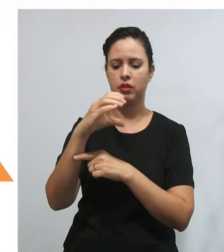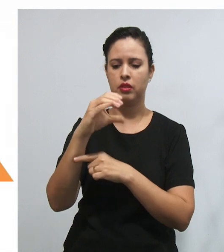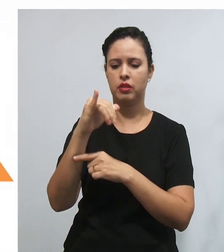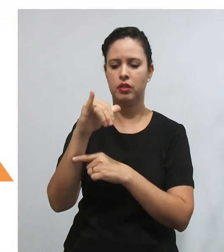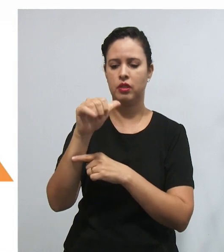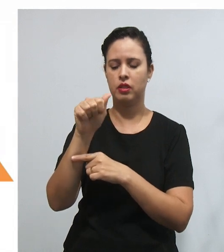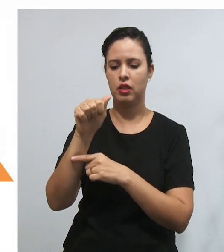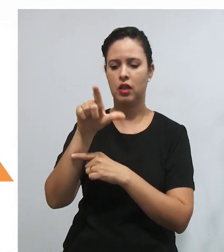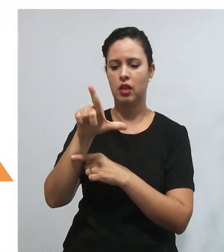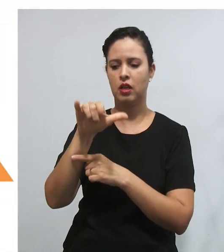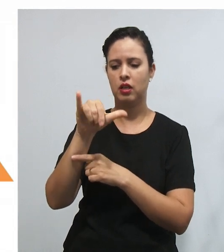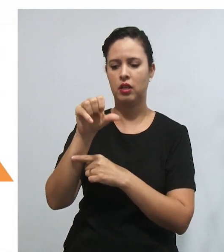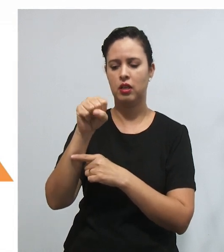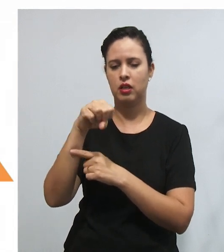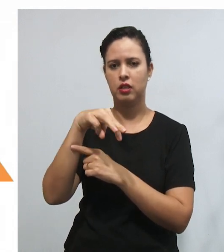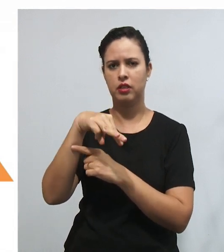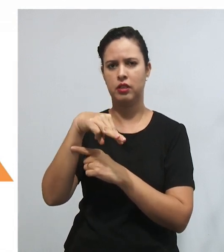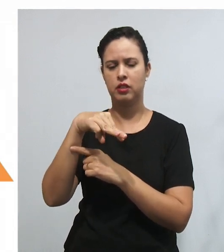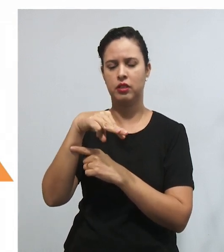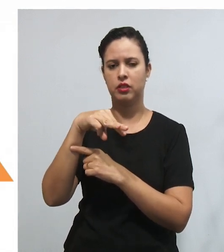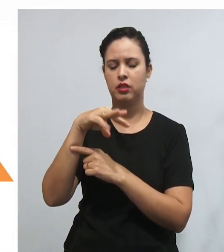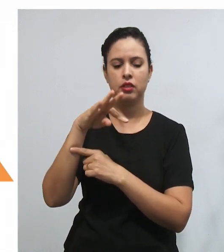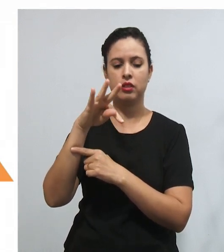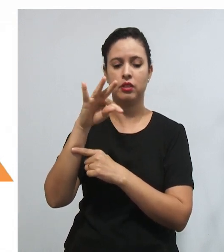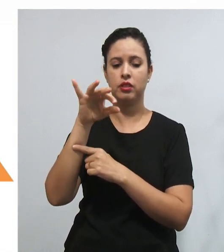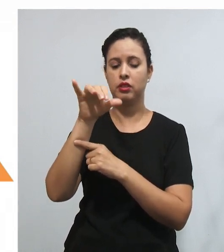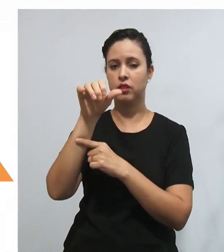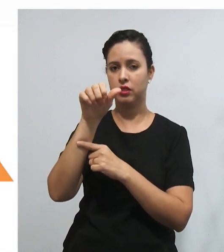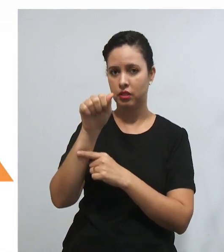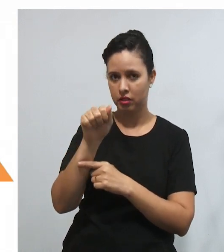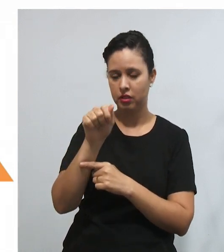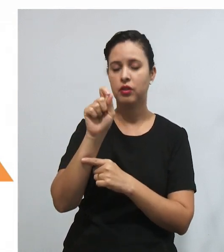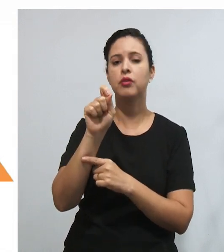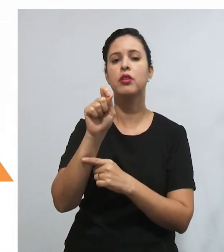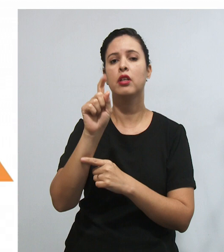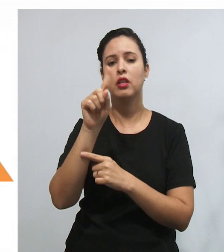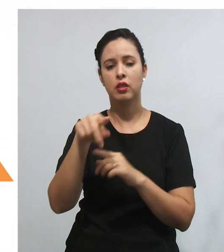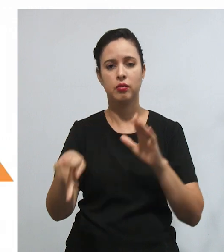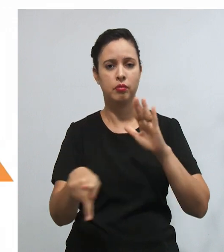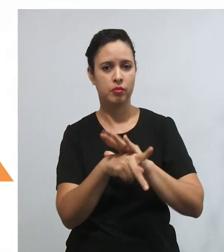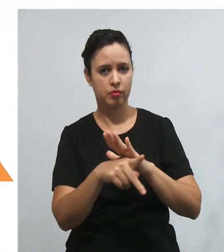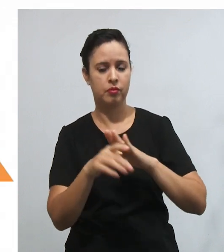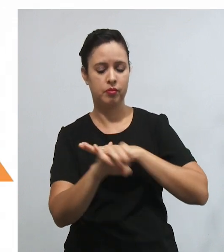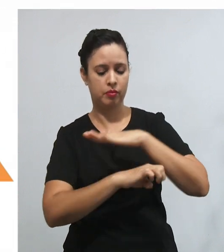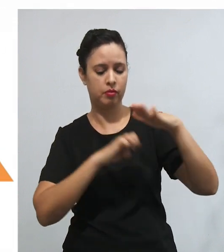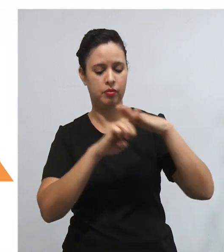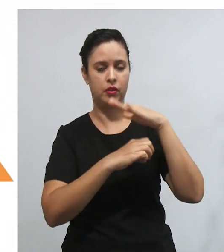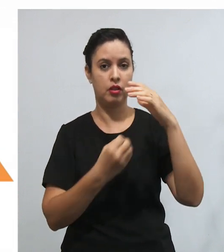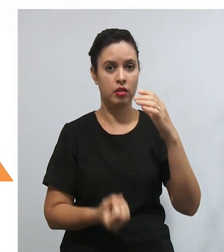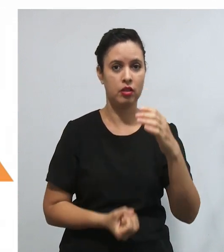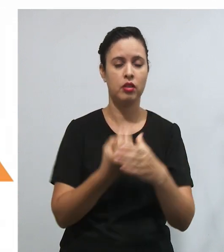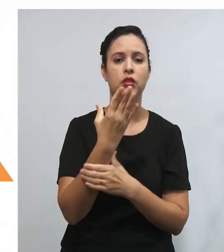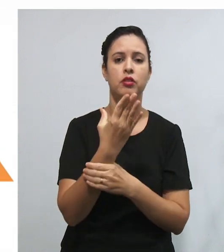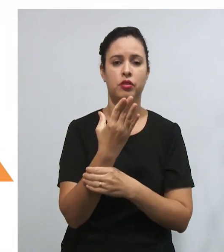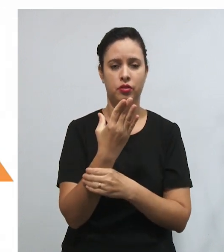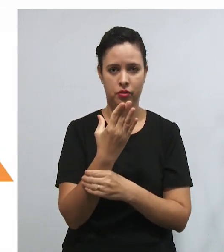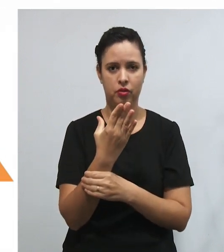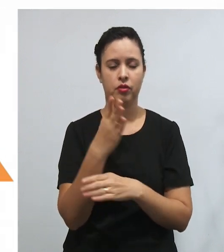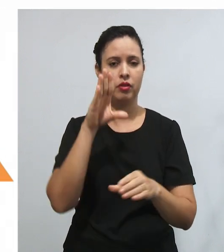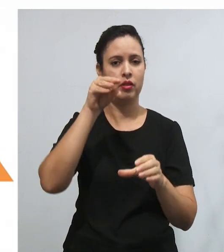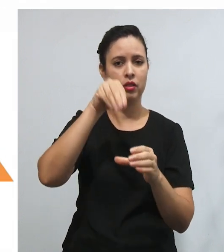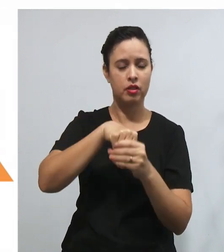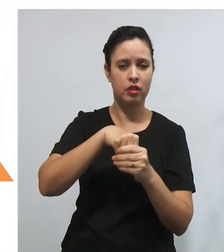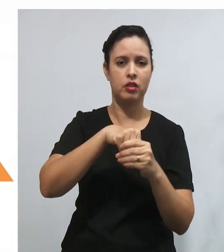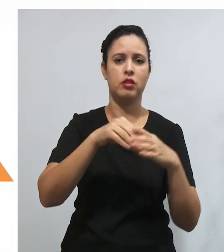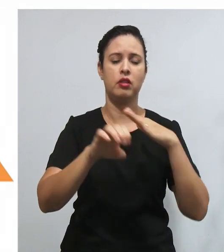aquele sistema que as empresas desenvolvem, muitas vezes compram sistemas, implanta na empresa